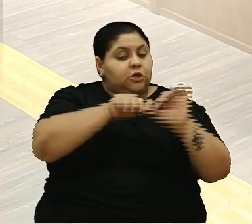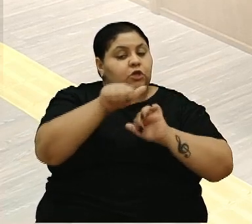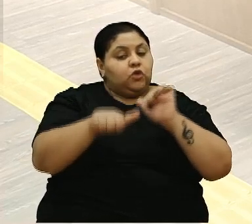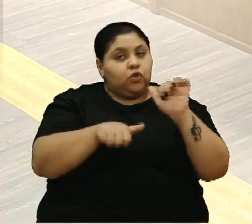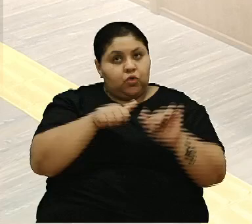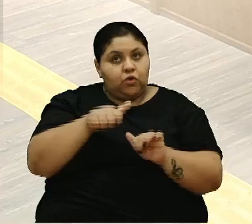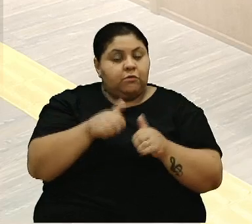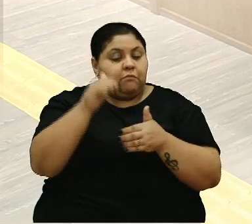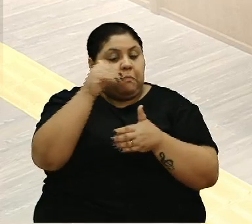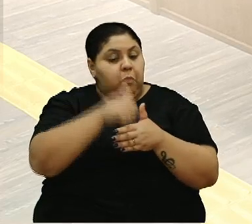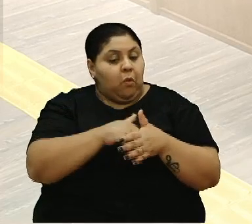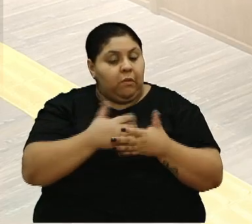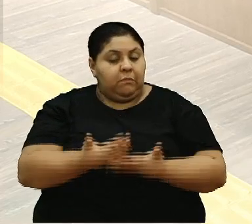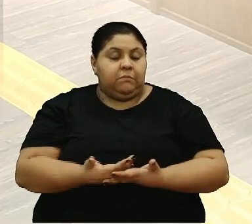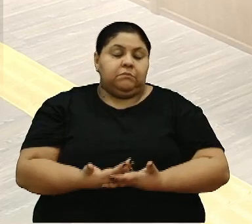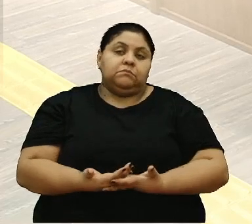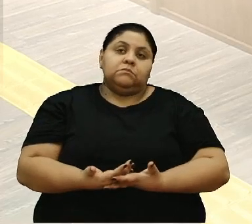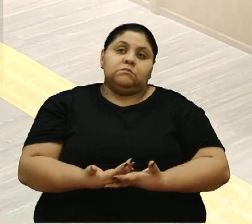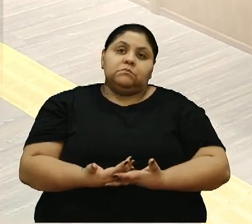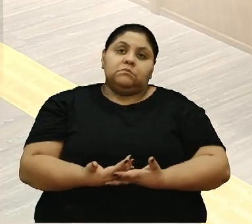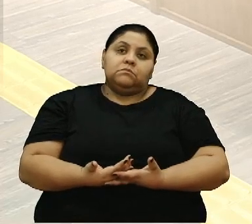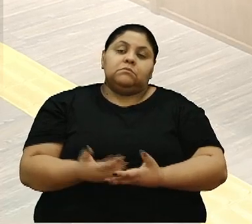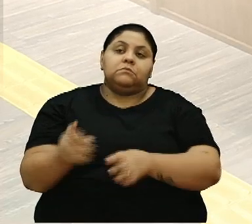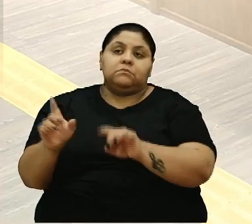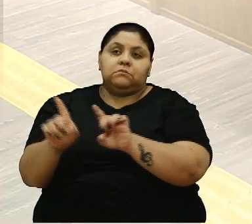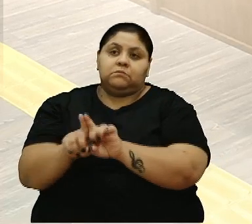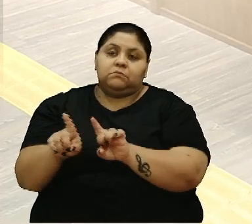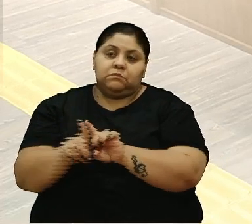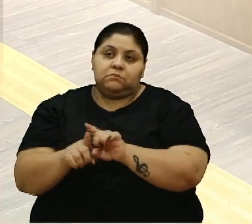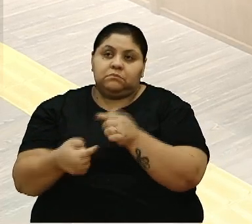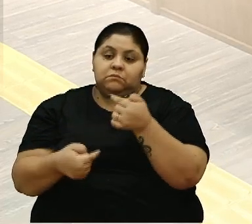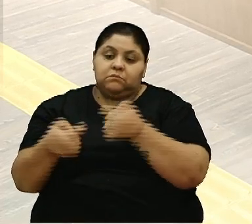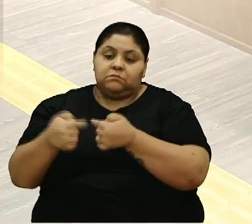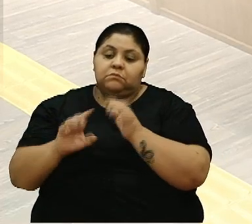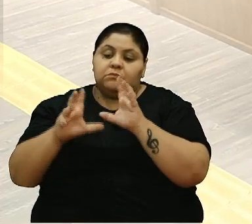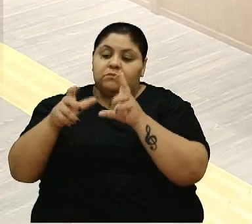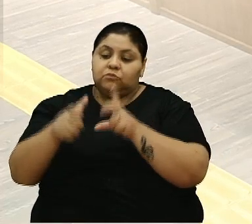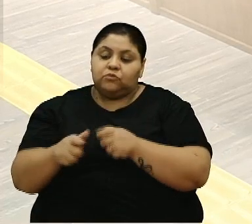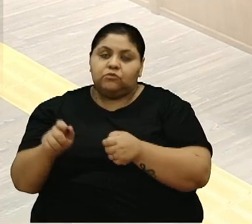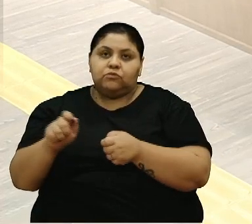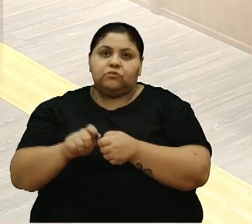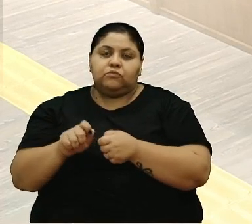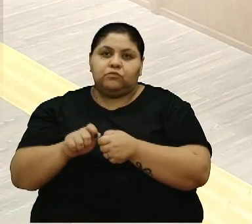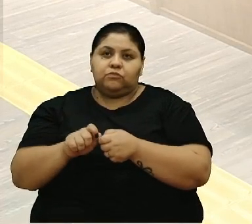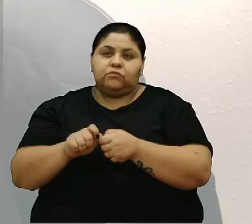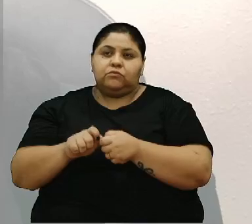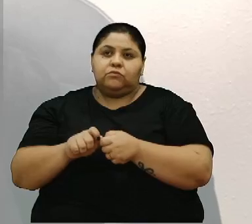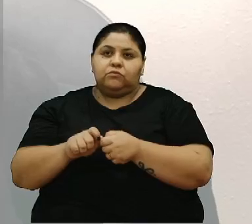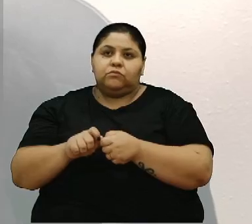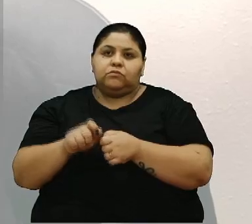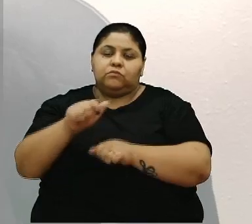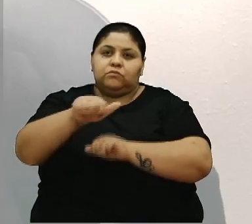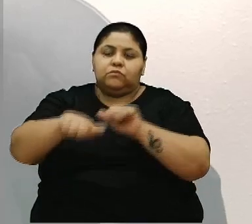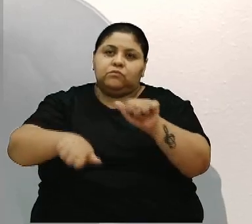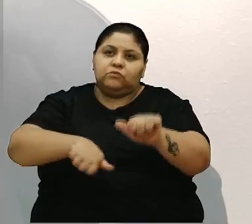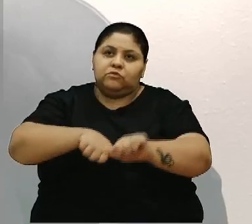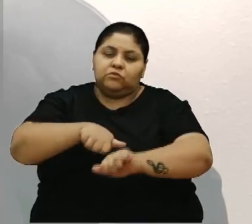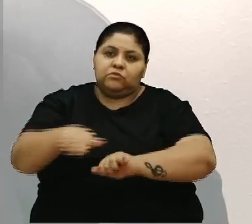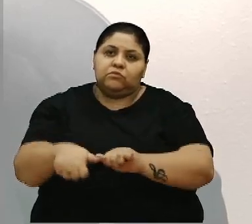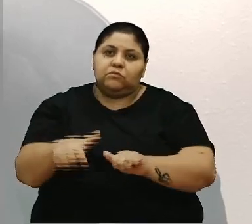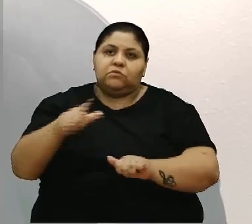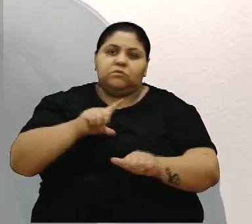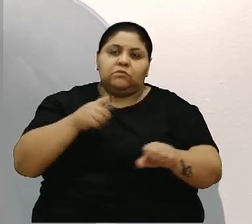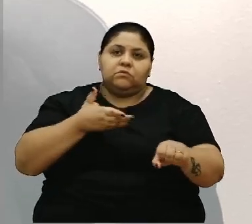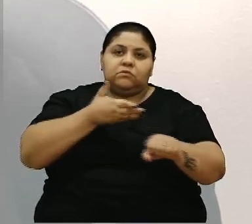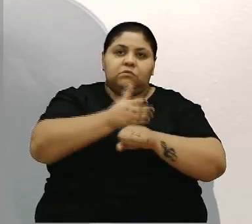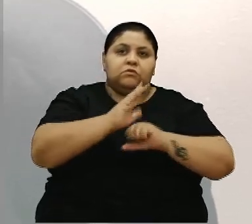boas votações. E mais do que isso, esse debate todo que foi feito em cima das mudanças do Financiarte teve a